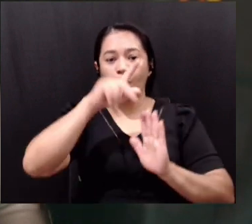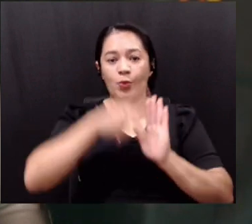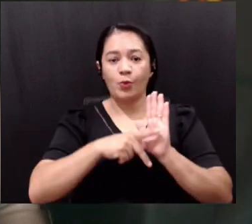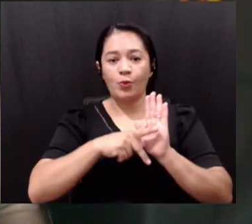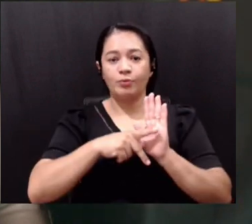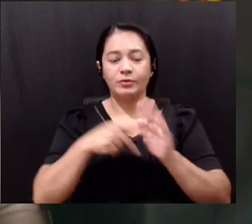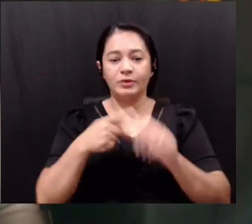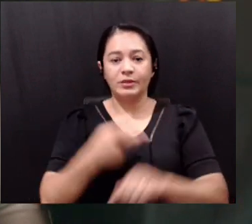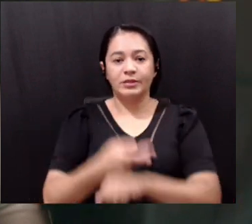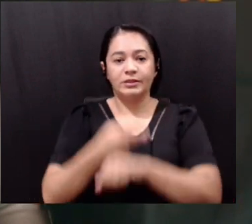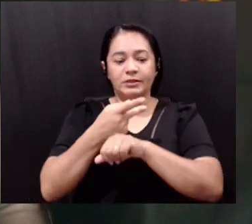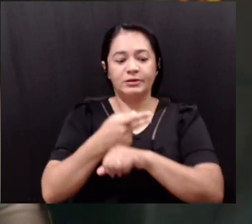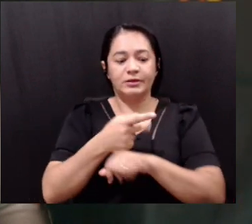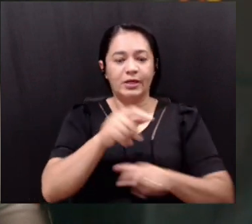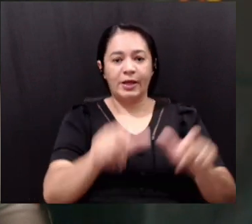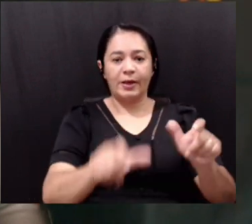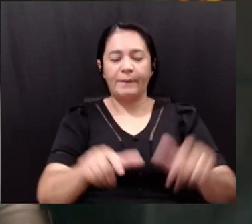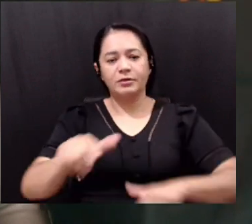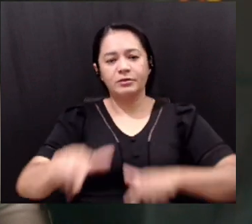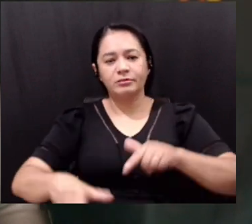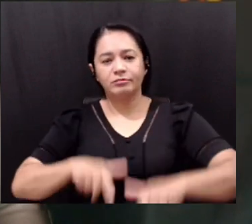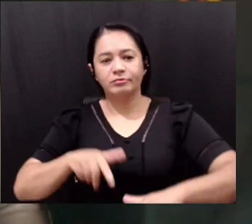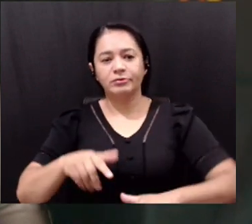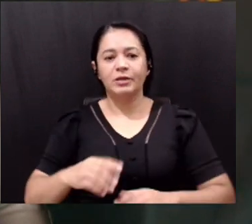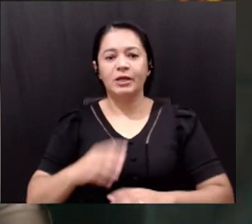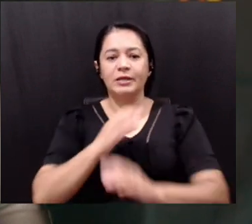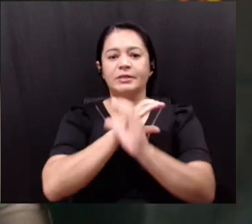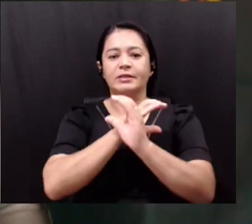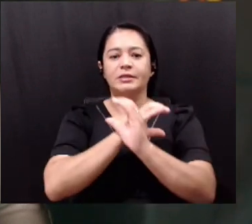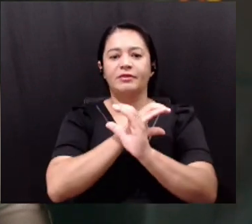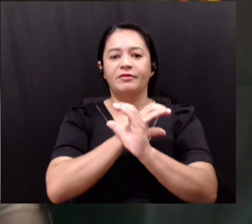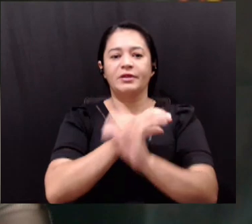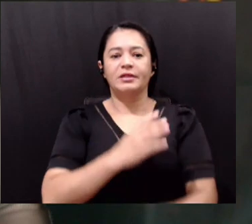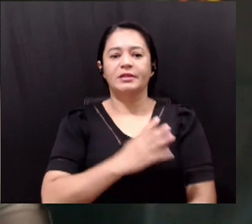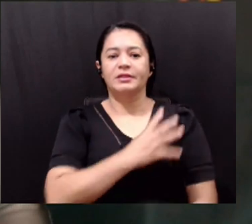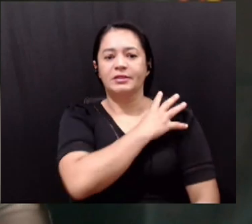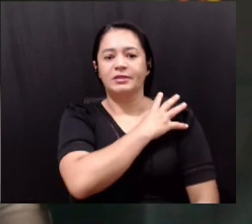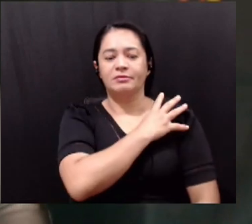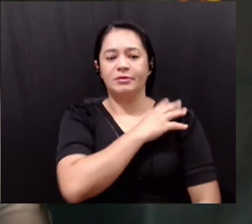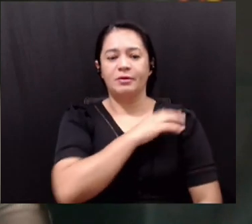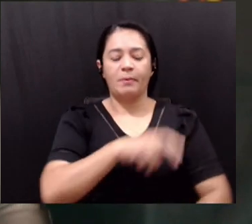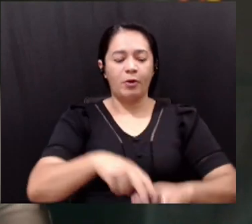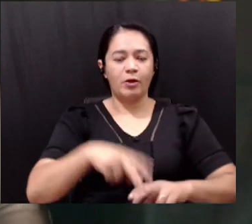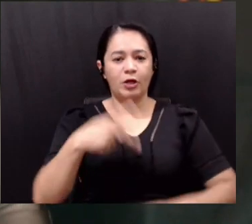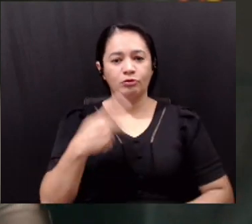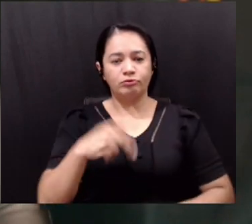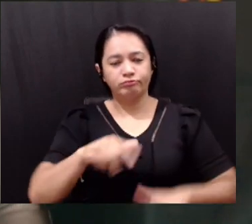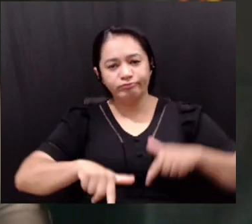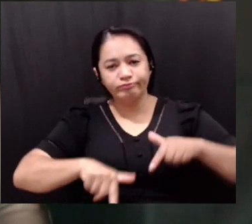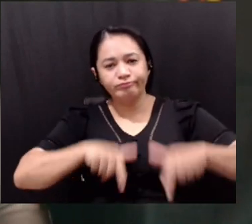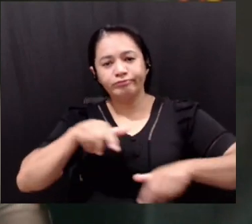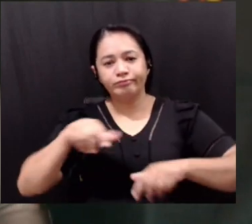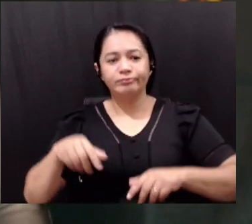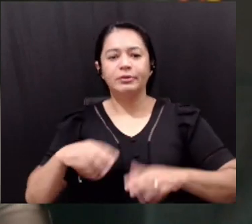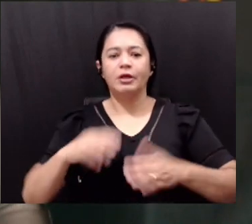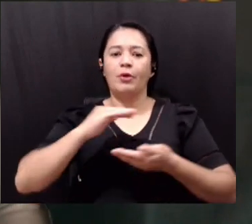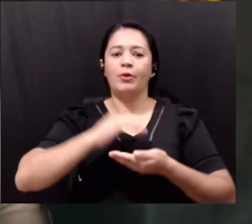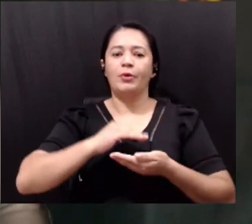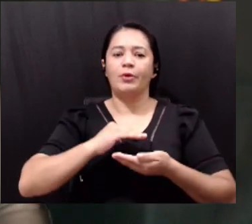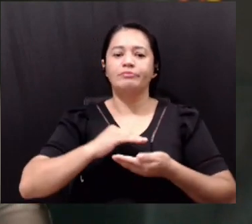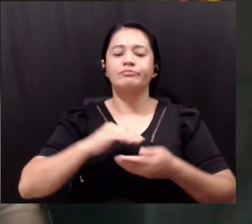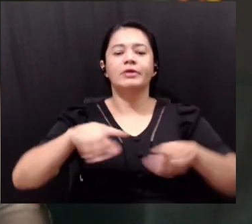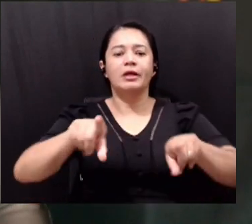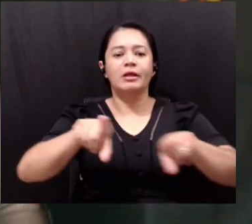servidores civis e militares que se destacarem por suas contribuições à defesa civil, assim como os